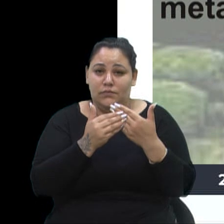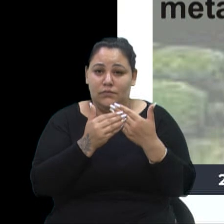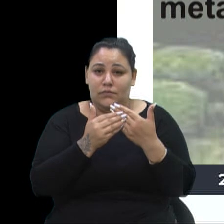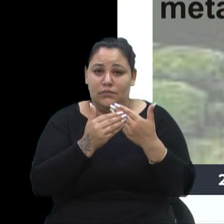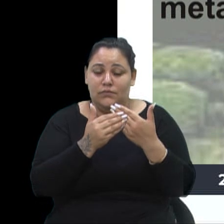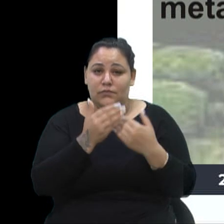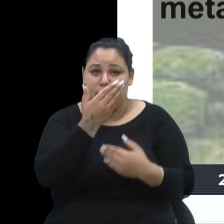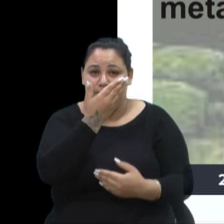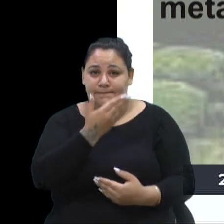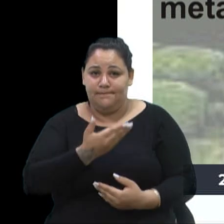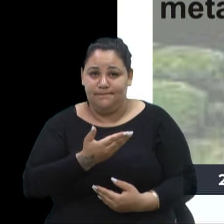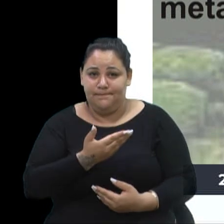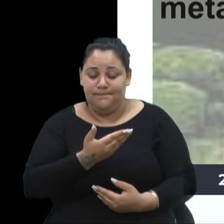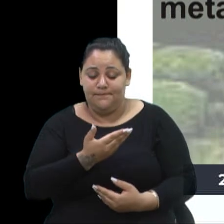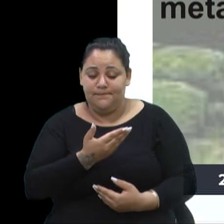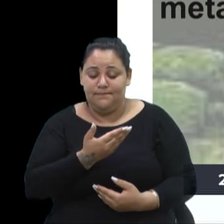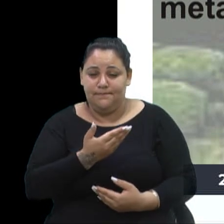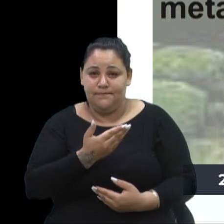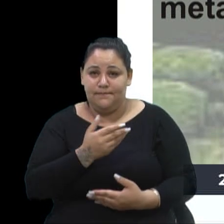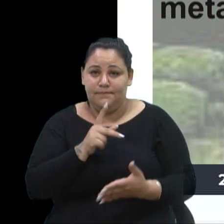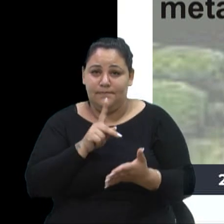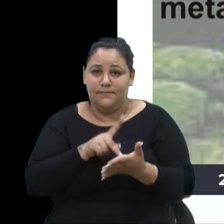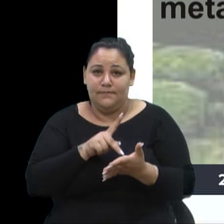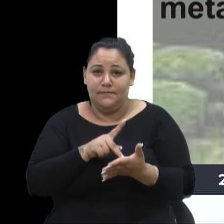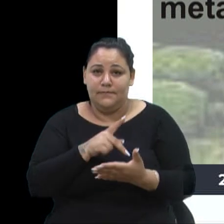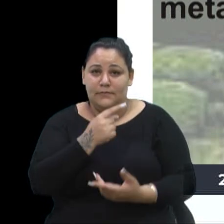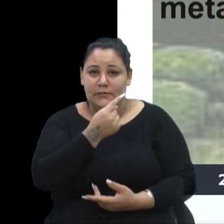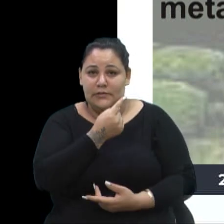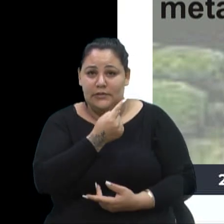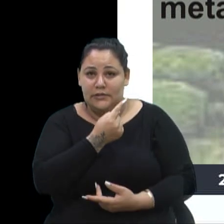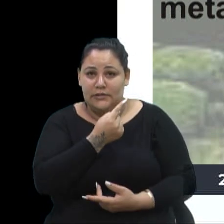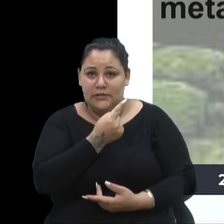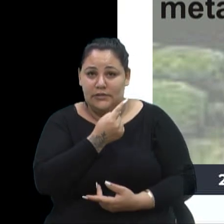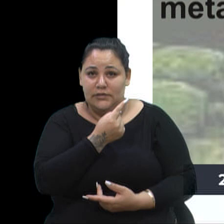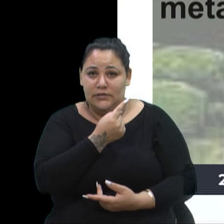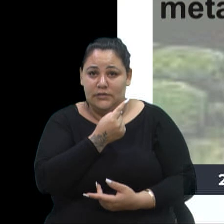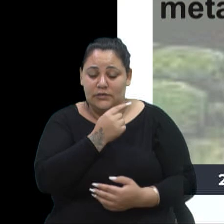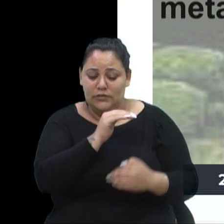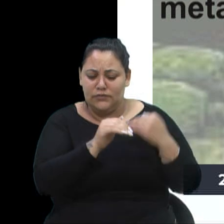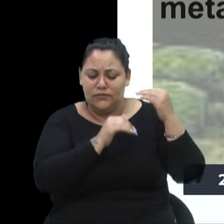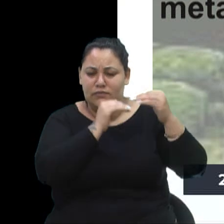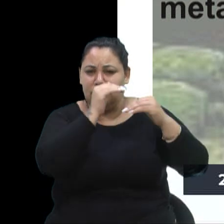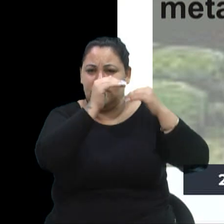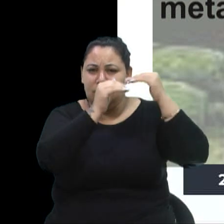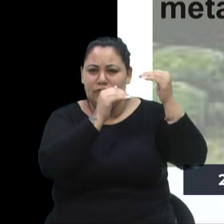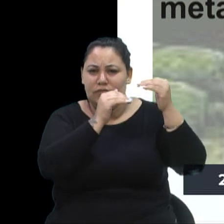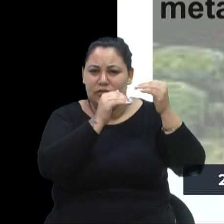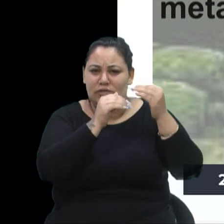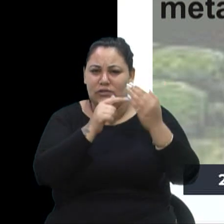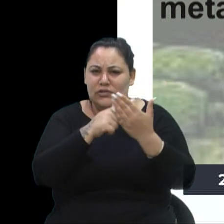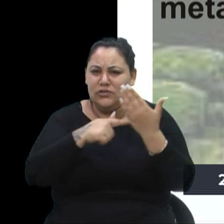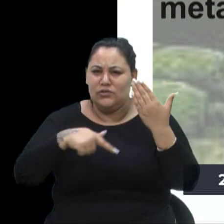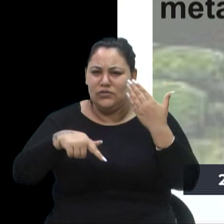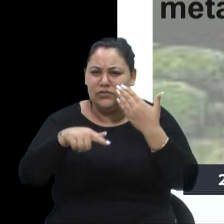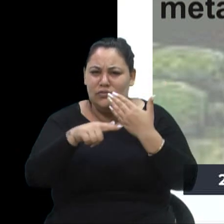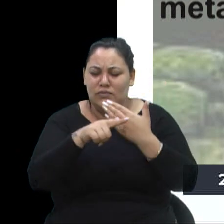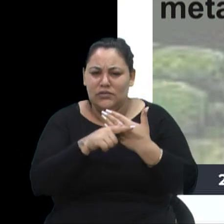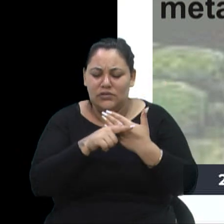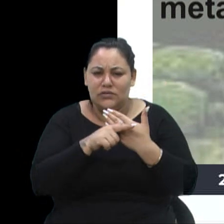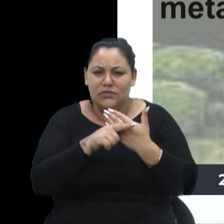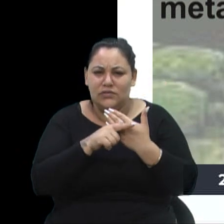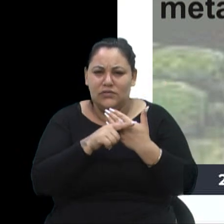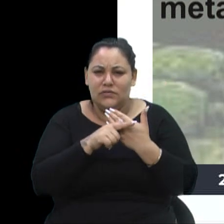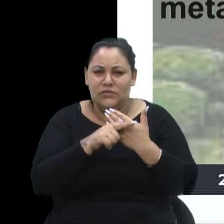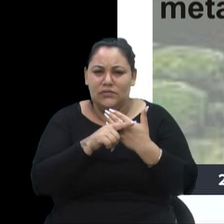na verdade, nessa aqui, avançar com o balanço global e definir a ação estabelecida